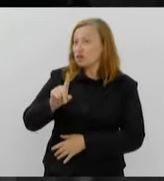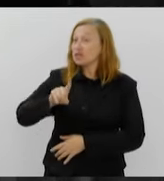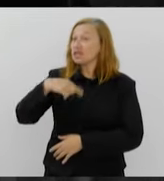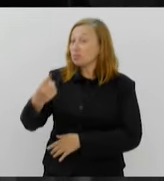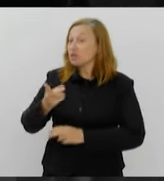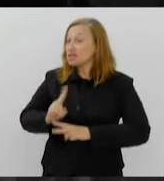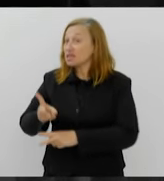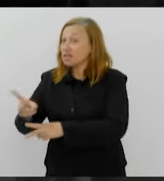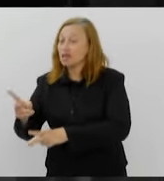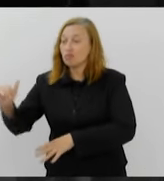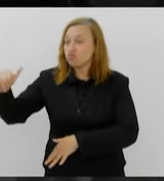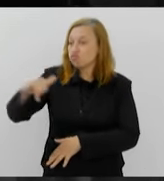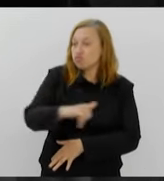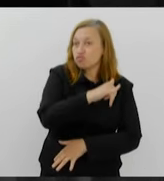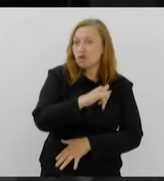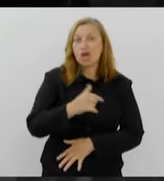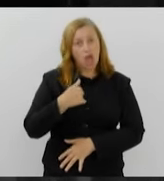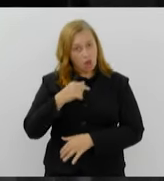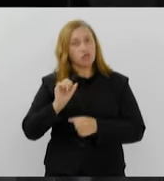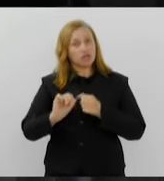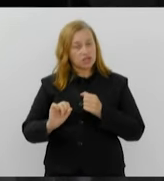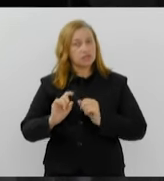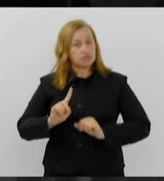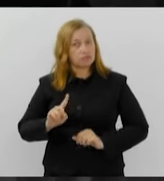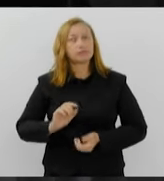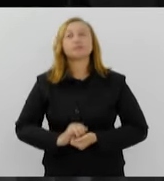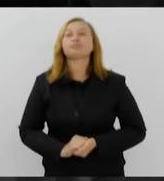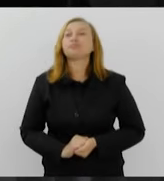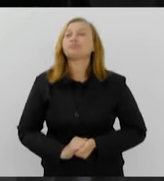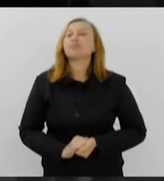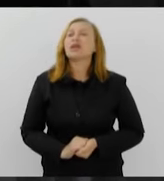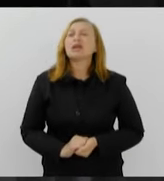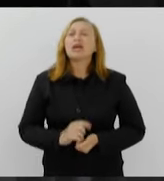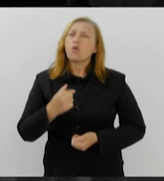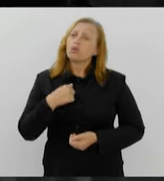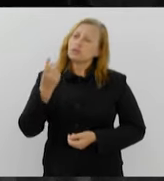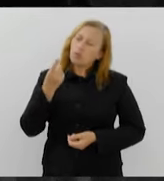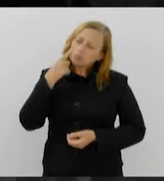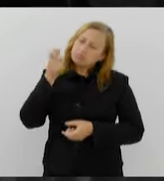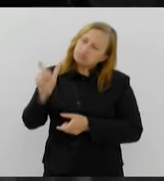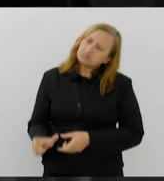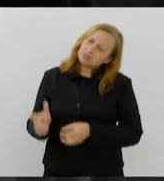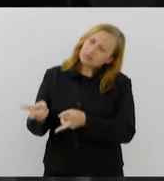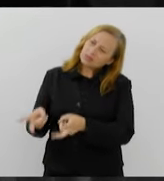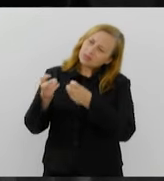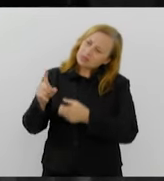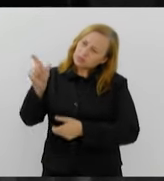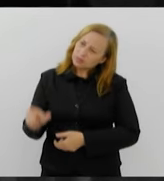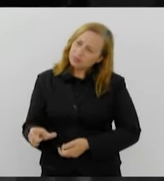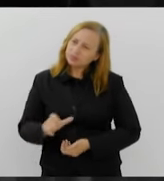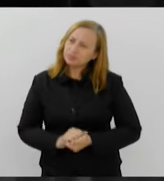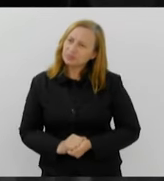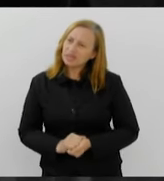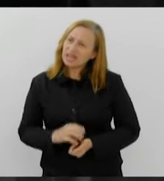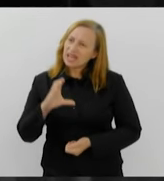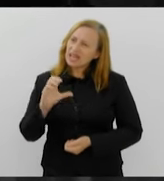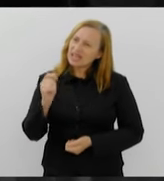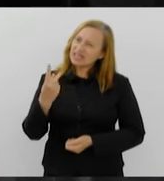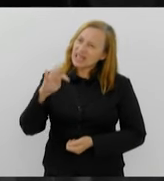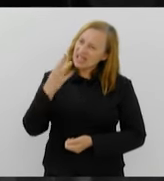aeroporto algo que fiz na sequência E aí quando vi essa figura caricata esse